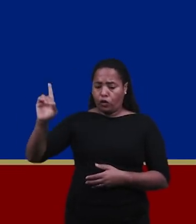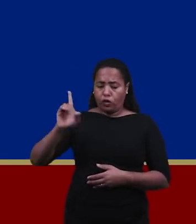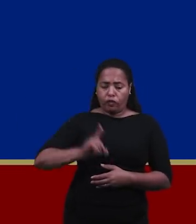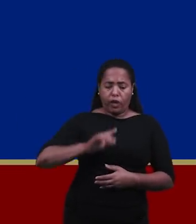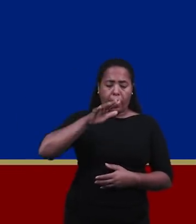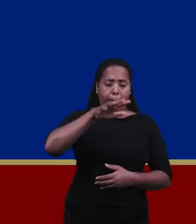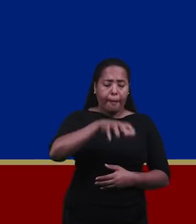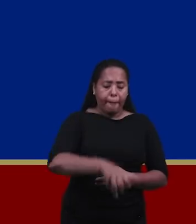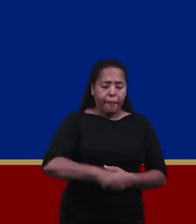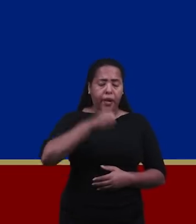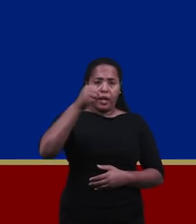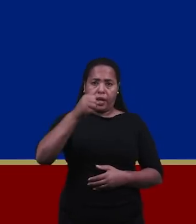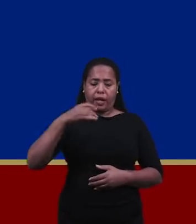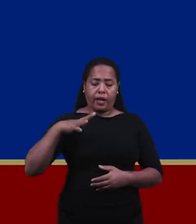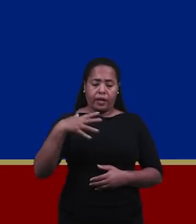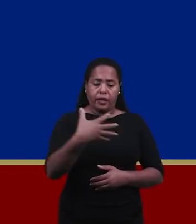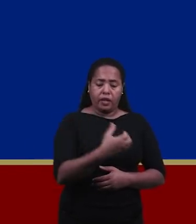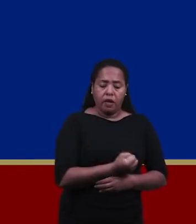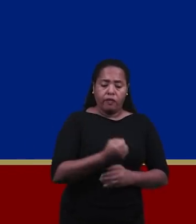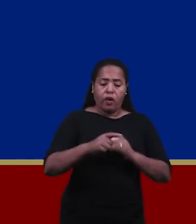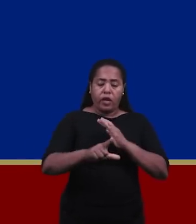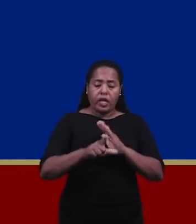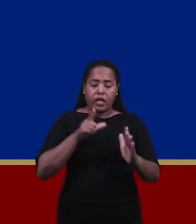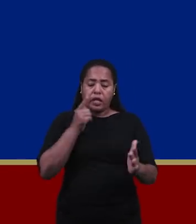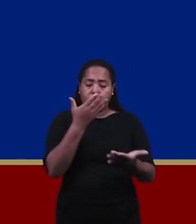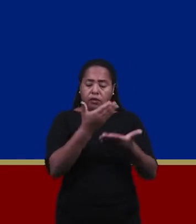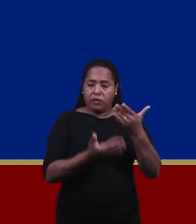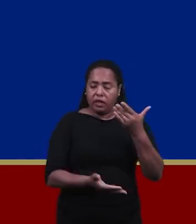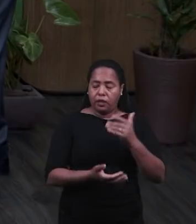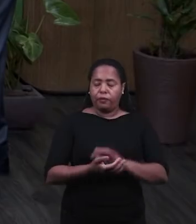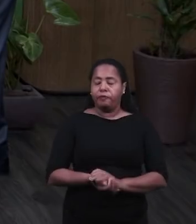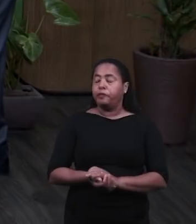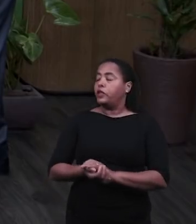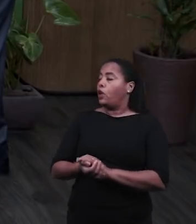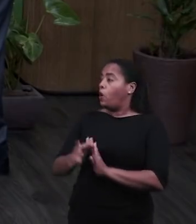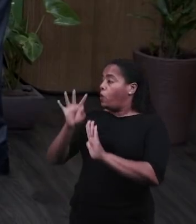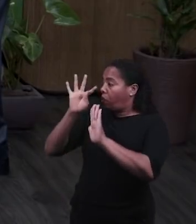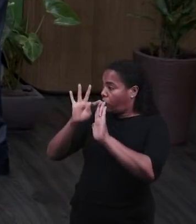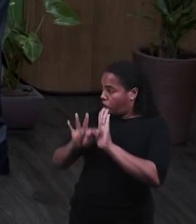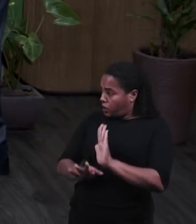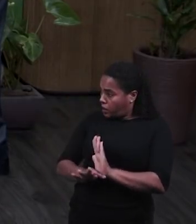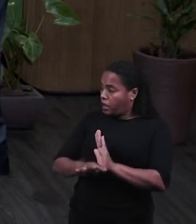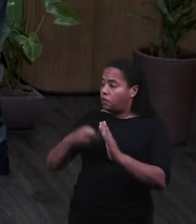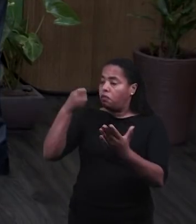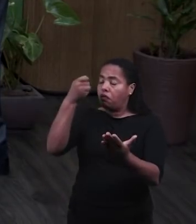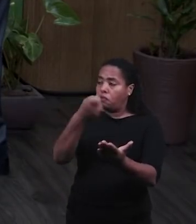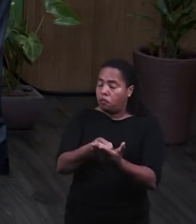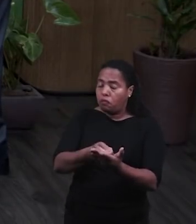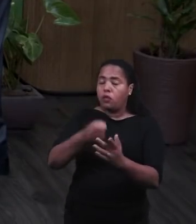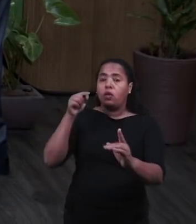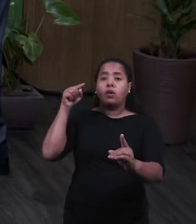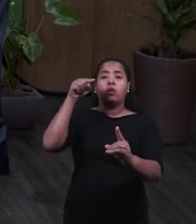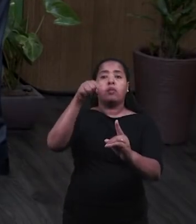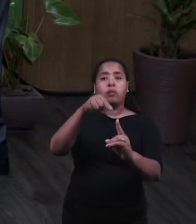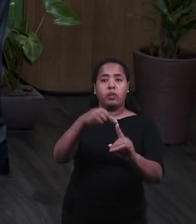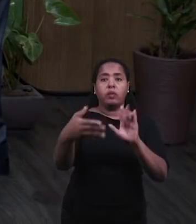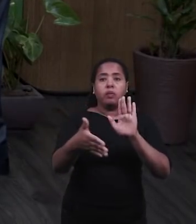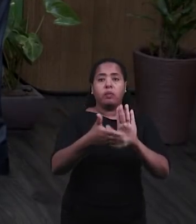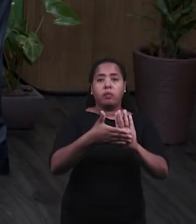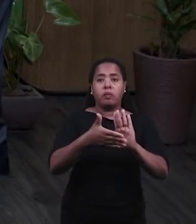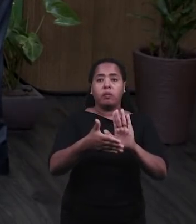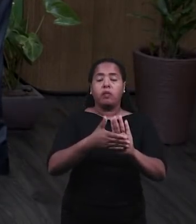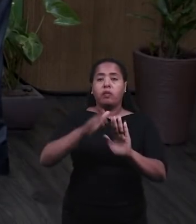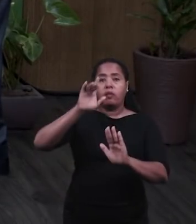se havia perdido. Então este texto confirma este propósito, o projeto de